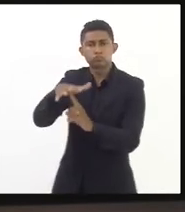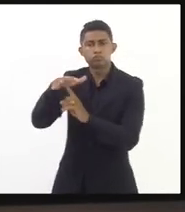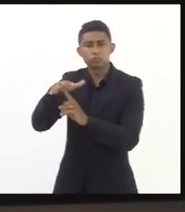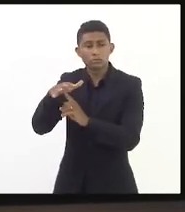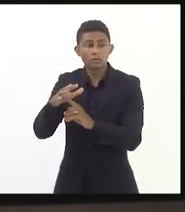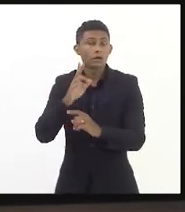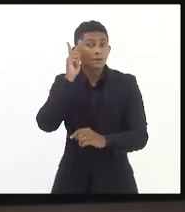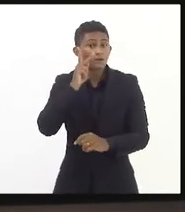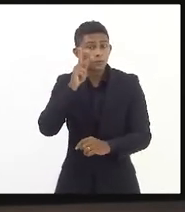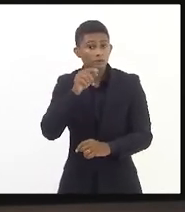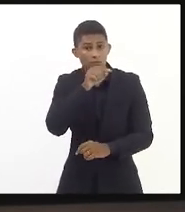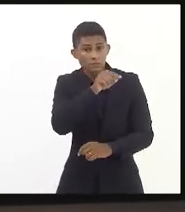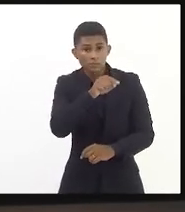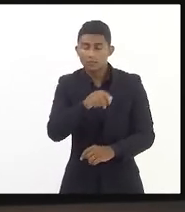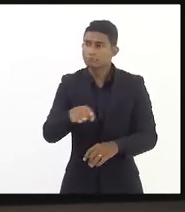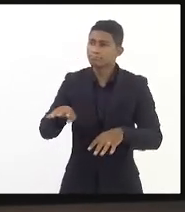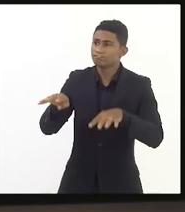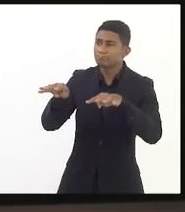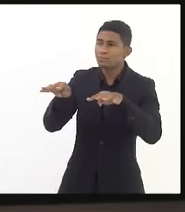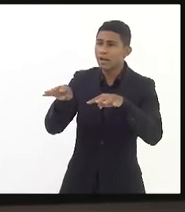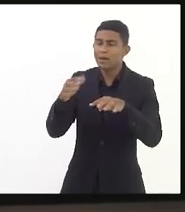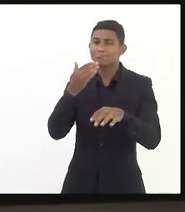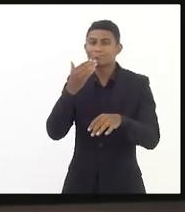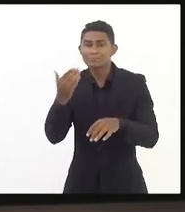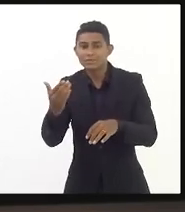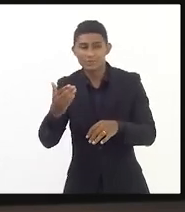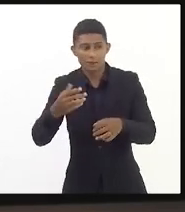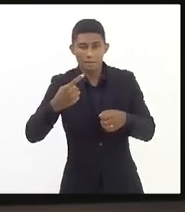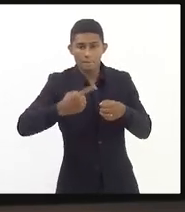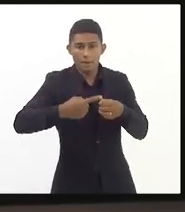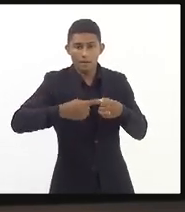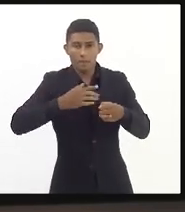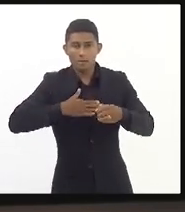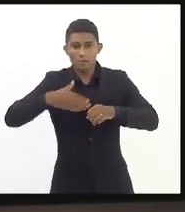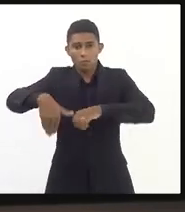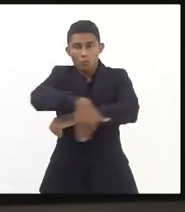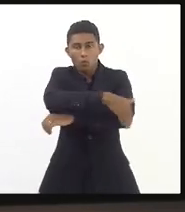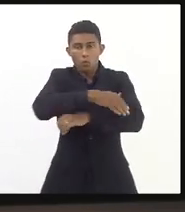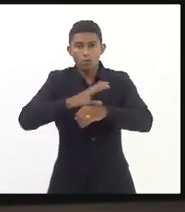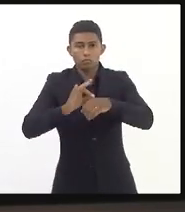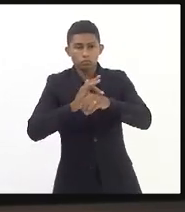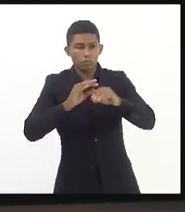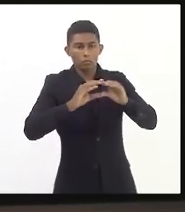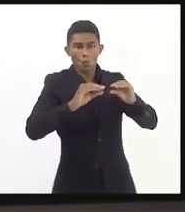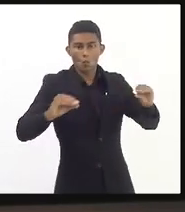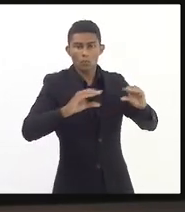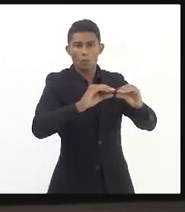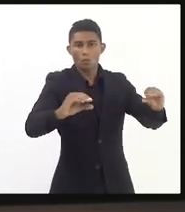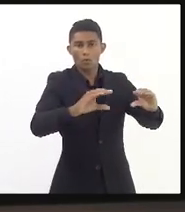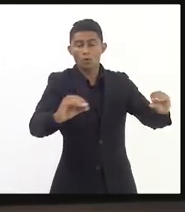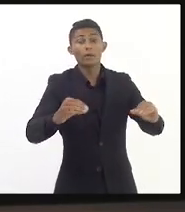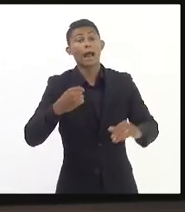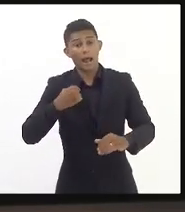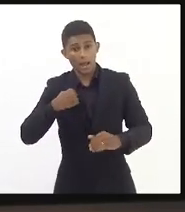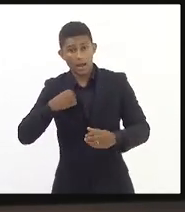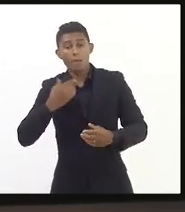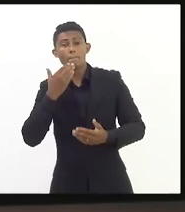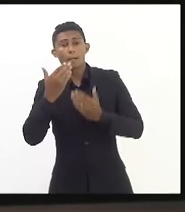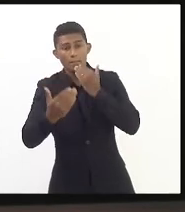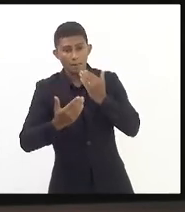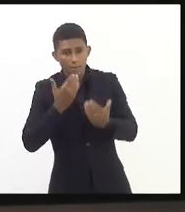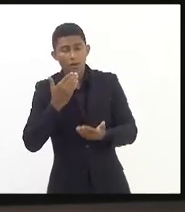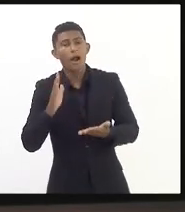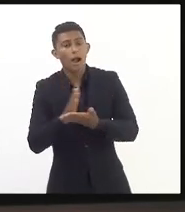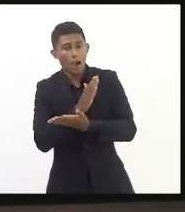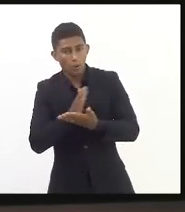seu bairro fosse asfaltado algumas ruas. E eu fiz algumas reivindicações, e bairro de Coelho da Rocha, através